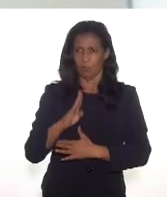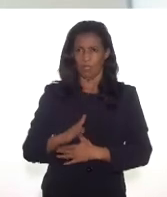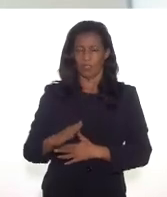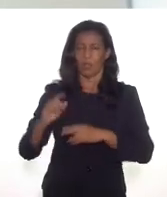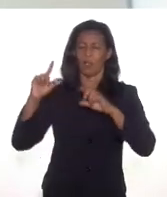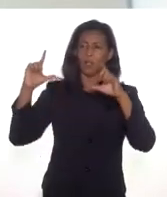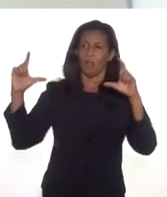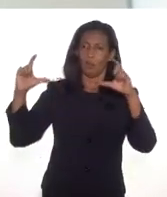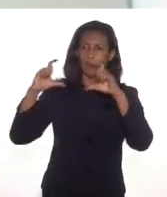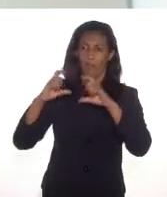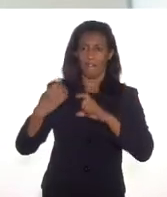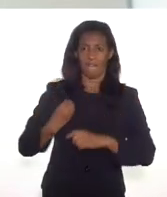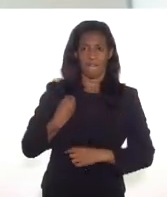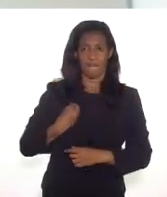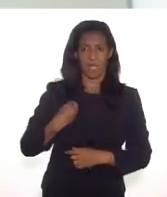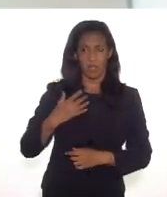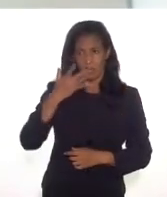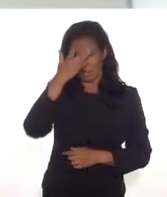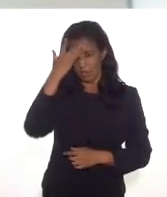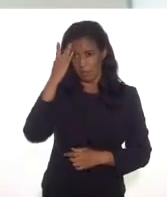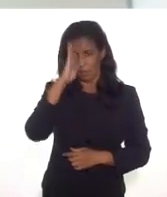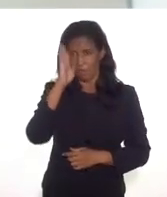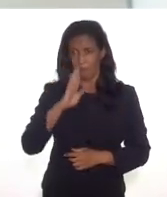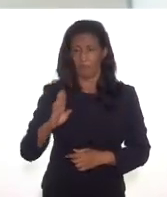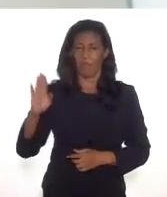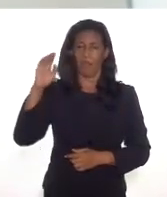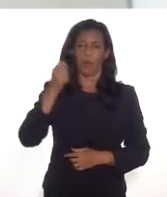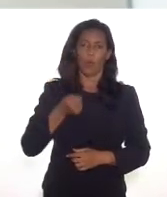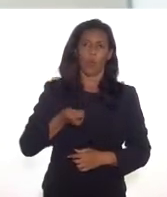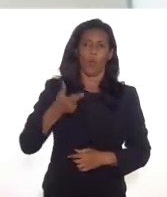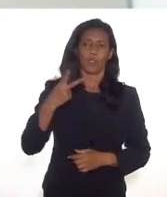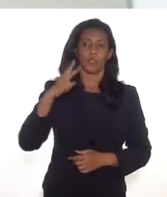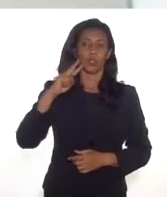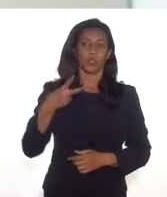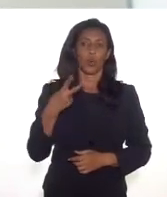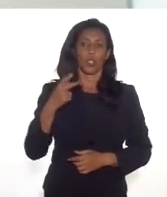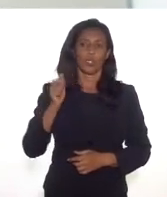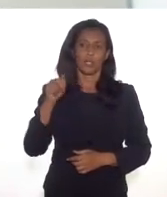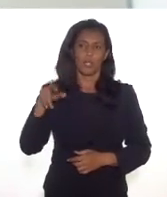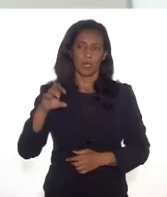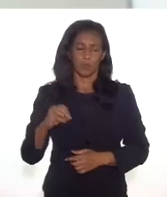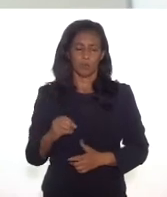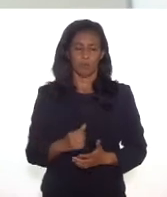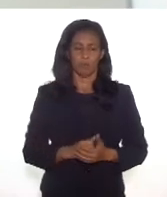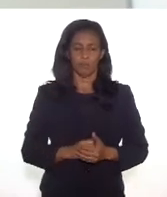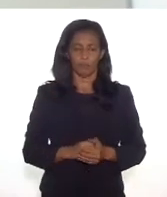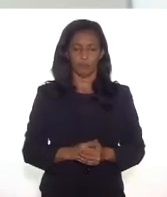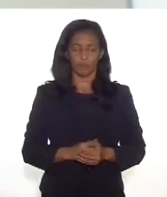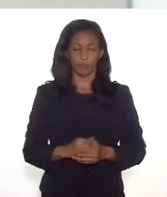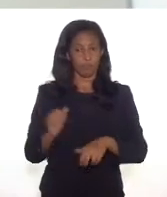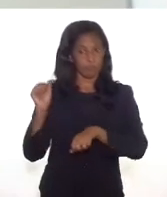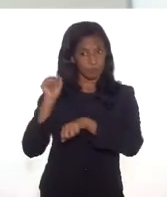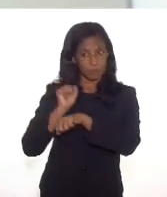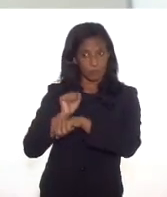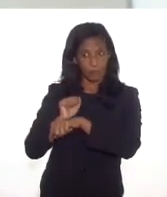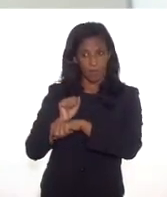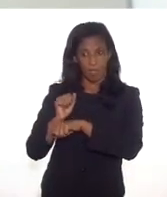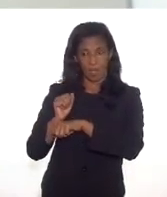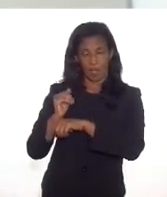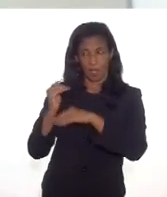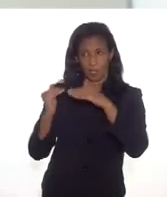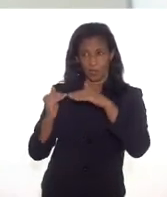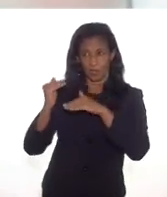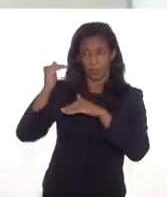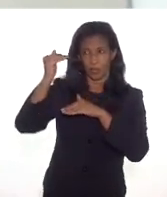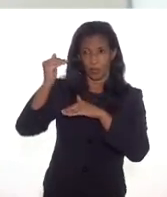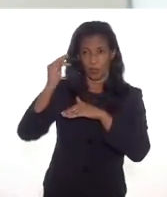na expectativa de vida da população brasileira de quase 2 anos. A expectativa de vida da população